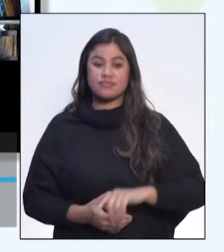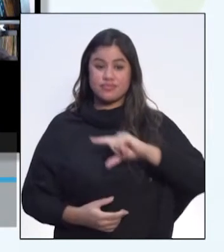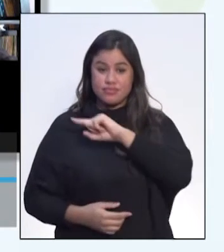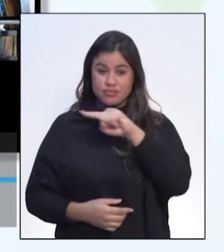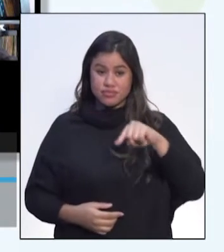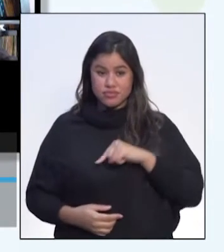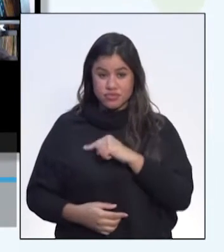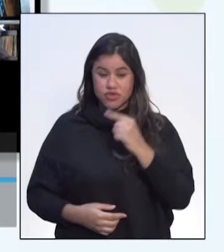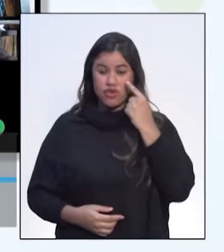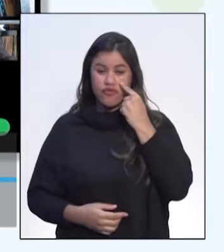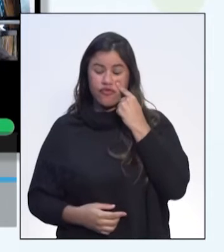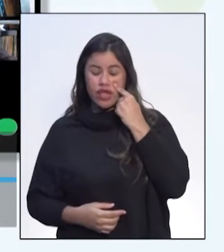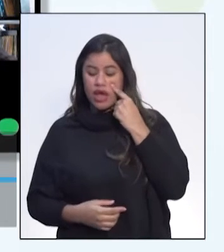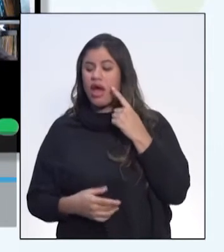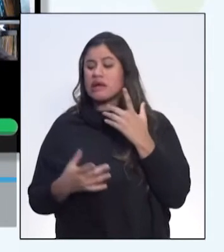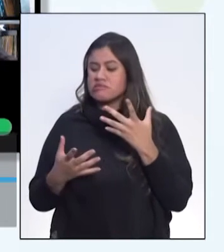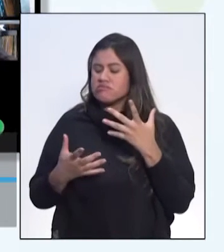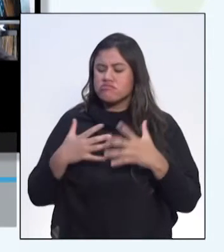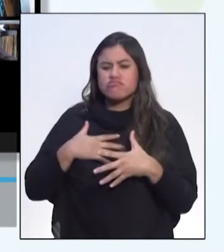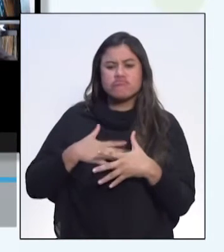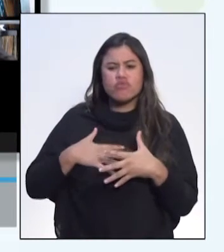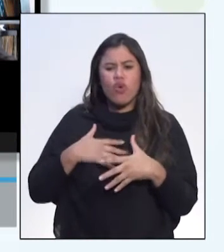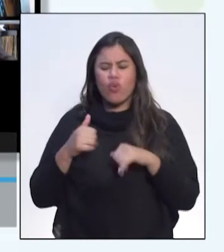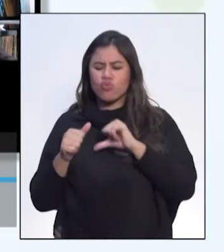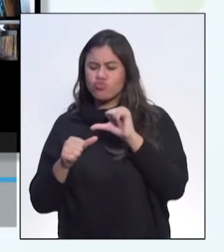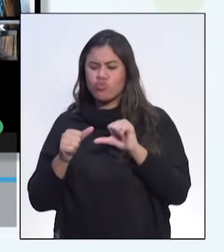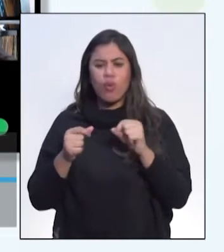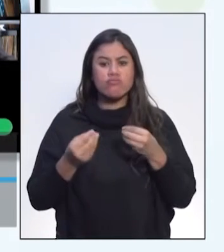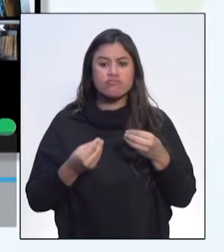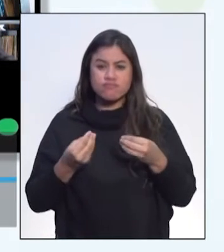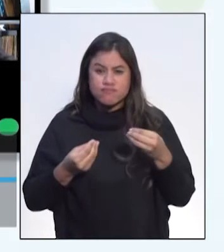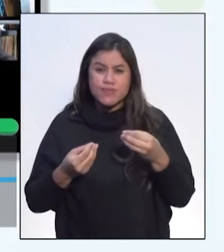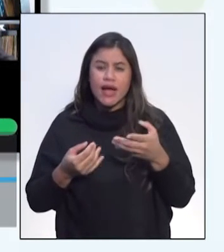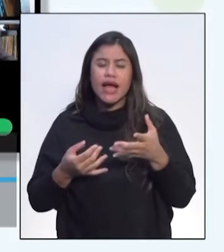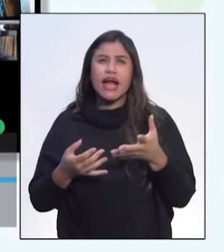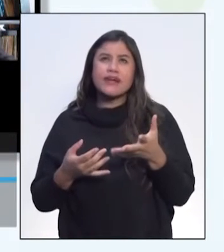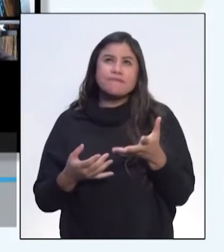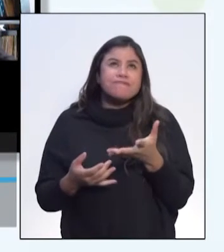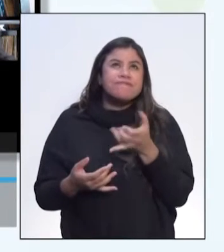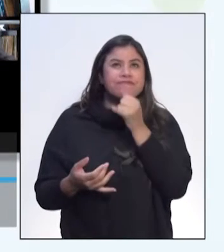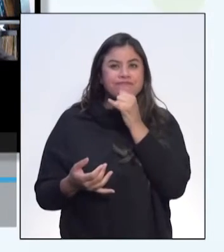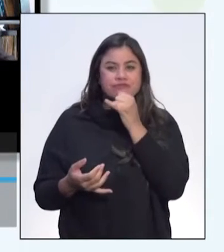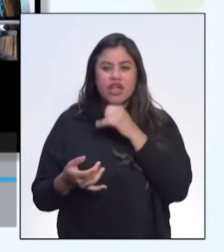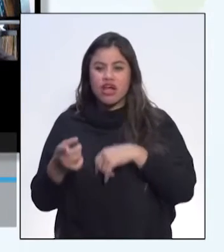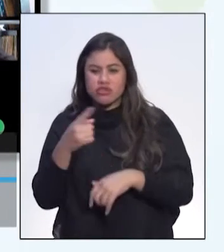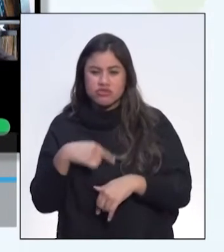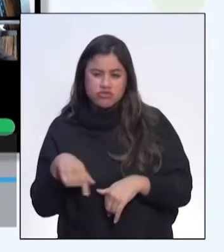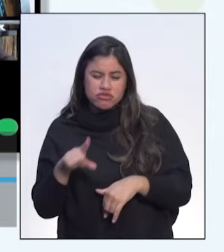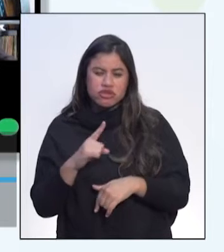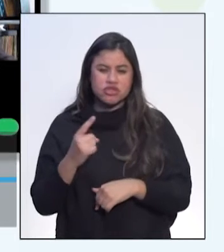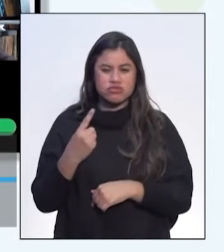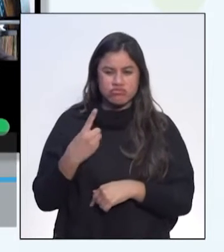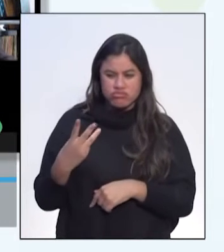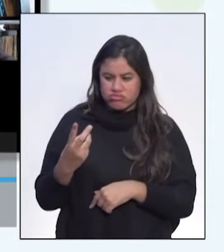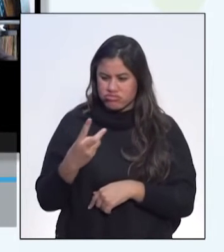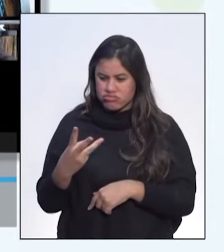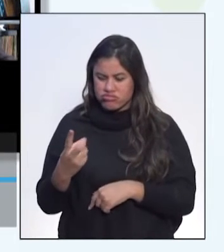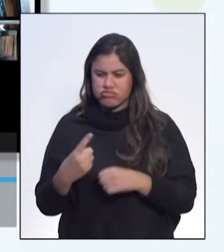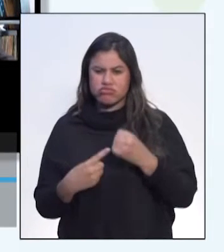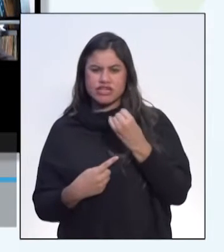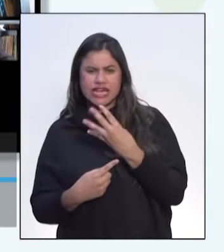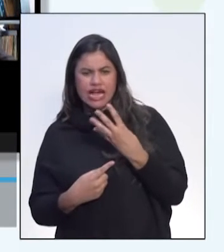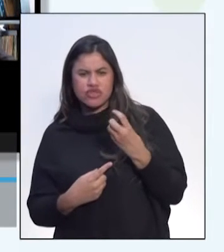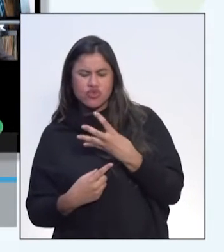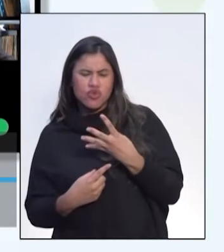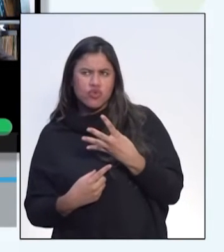via pelos nossos próprios interesses, né? O que a gente poderia mudar, já que a gente era em 13, 14 estudantes, né, ali. Então a gente